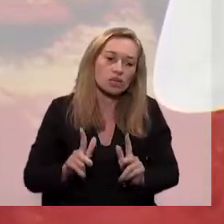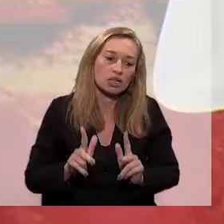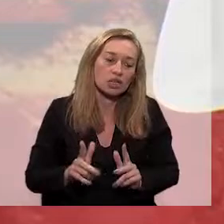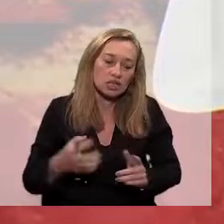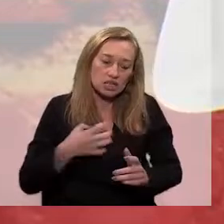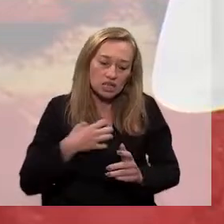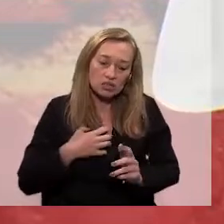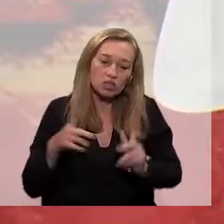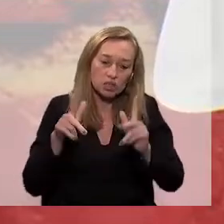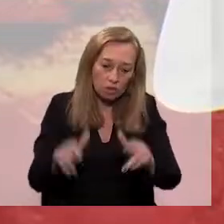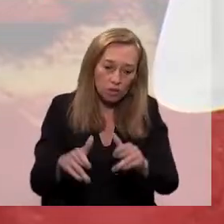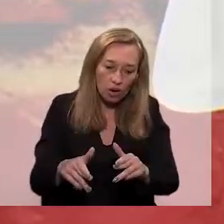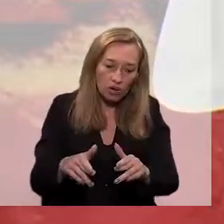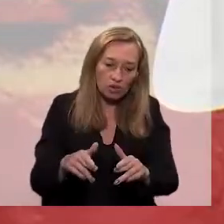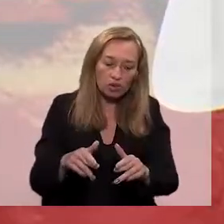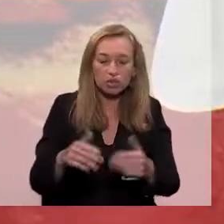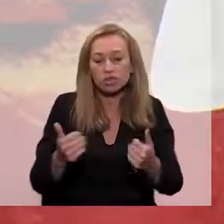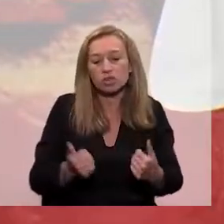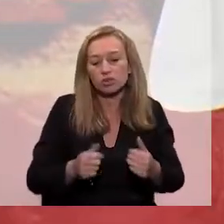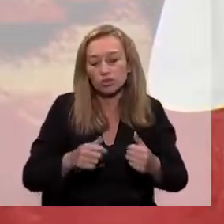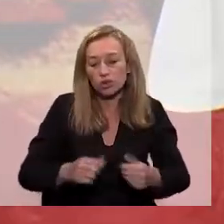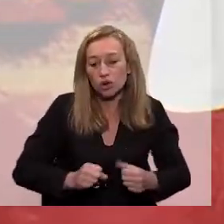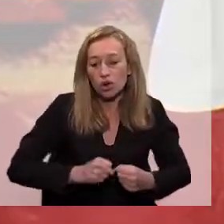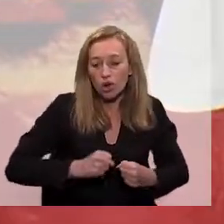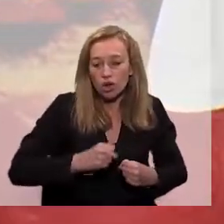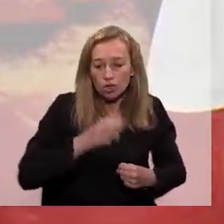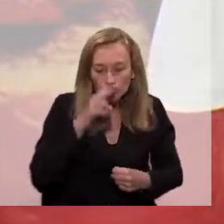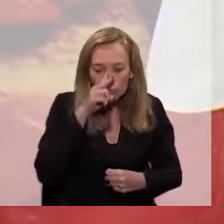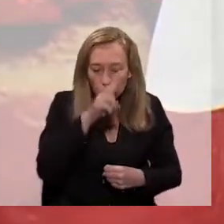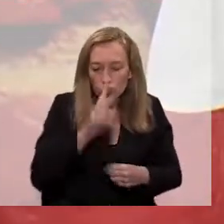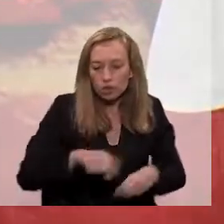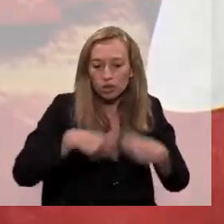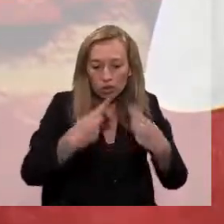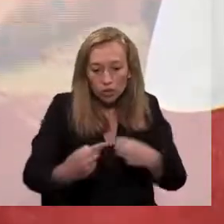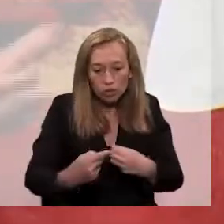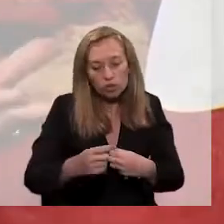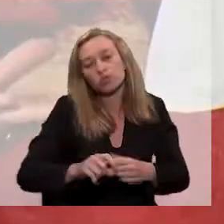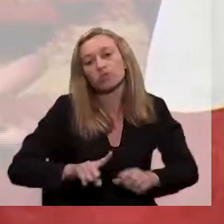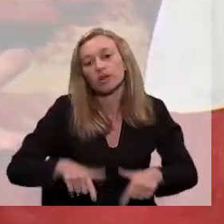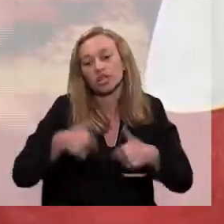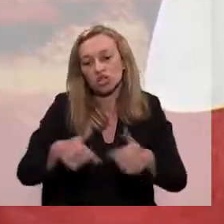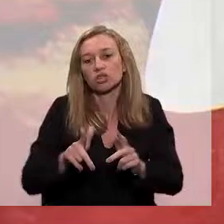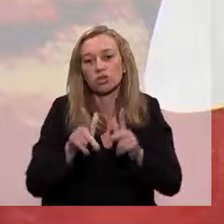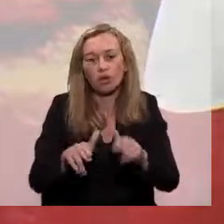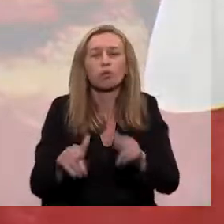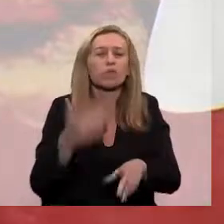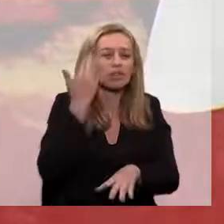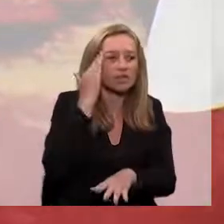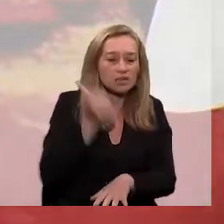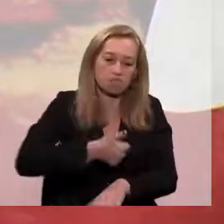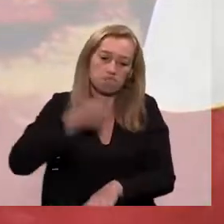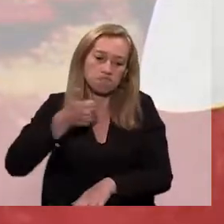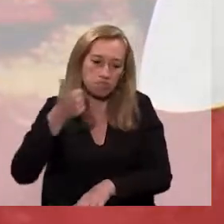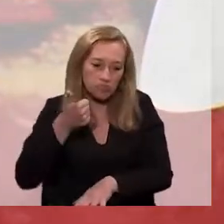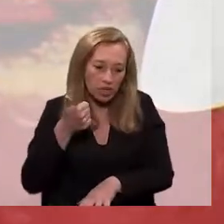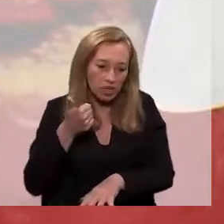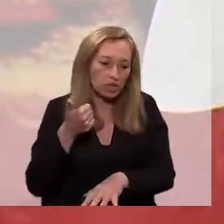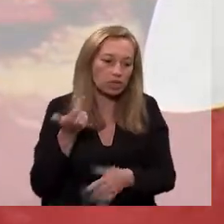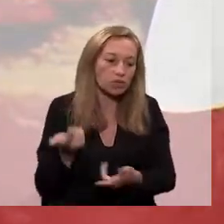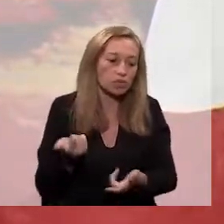se encontrando e um dando força para o outro para cometerem atos que podem chegar a esses crimes. Para a gente entender um pouco melhor